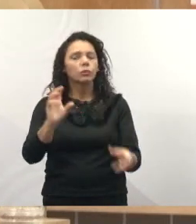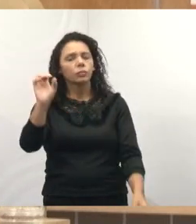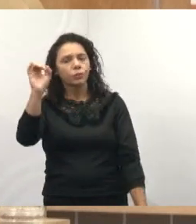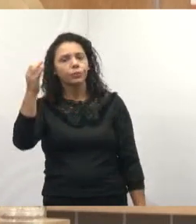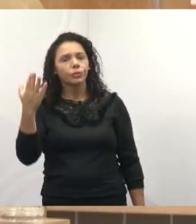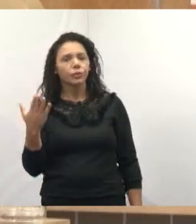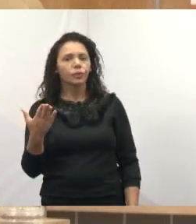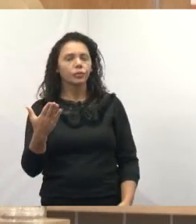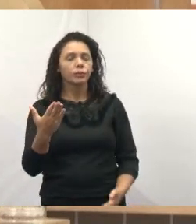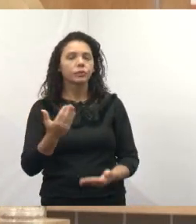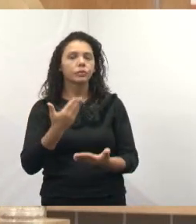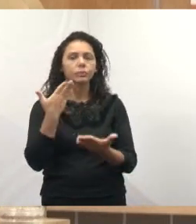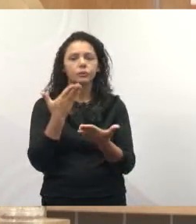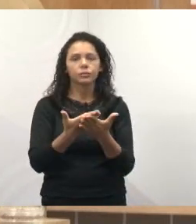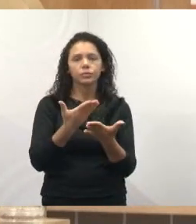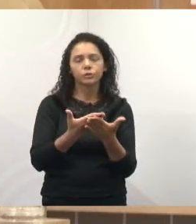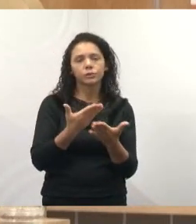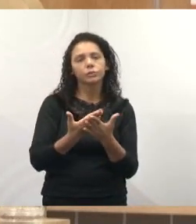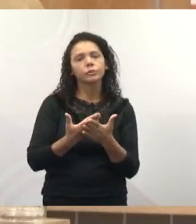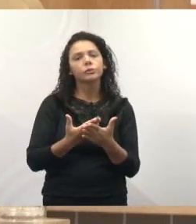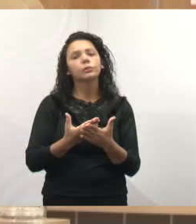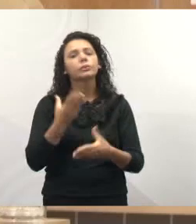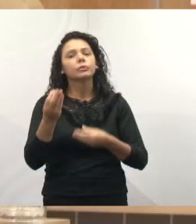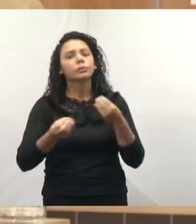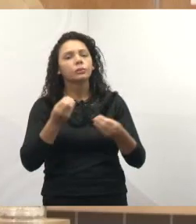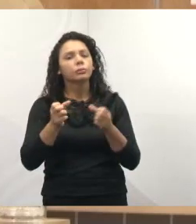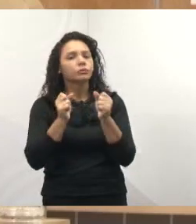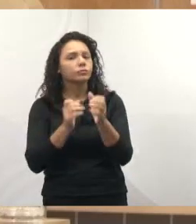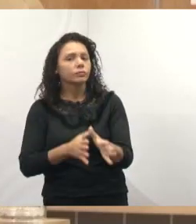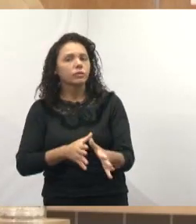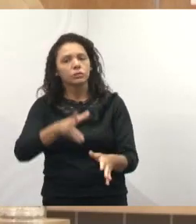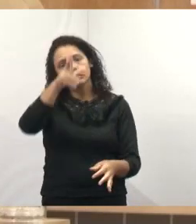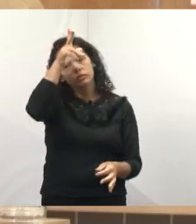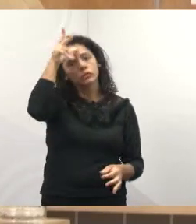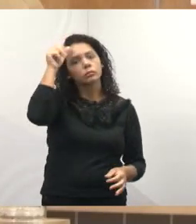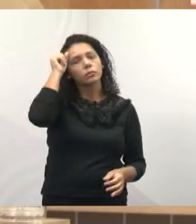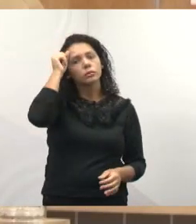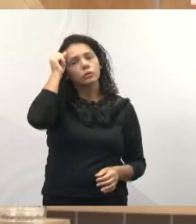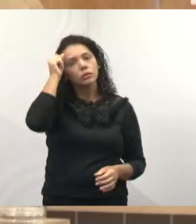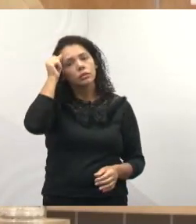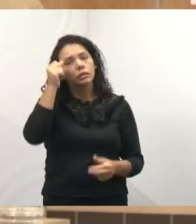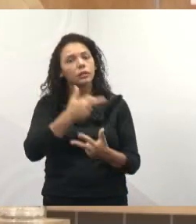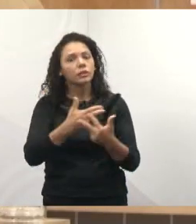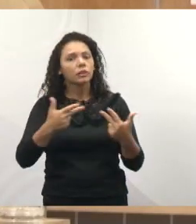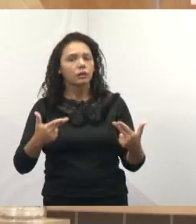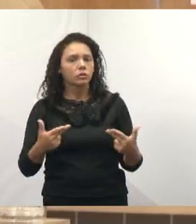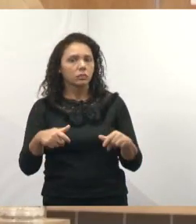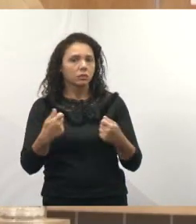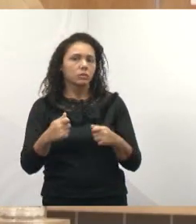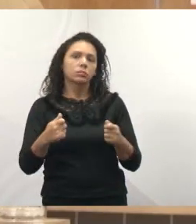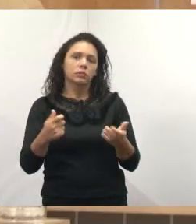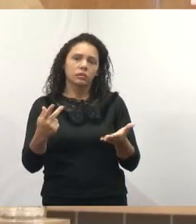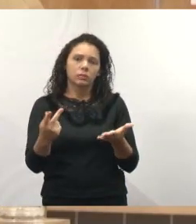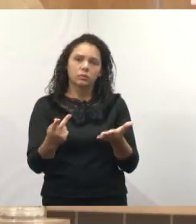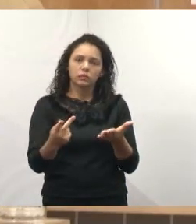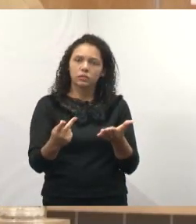análise, de como a prefeitura se comportou e aquilo que a prefeitura também tem que corrigir.